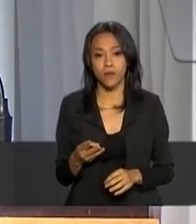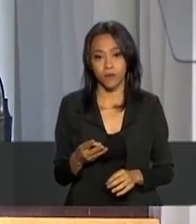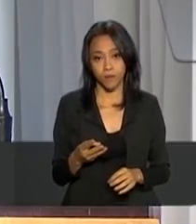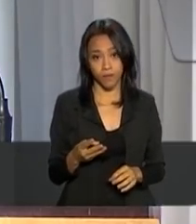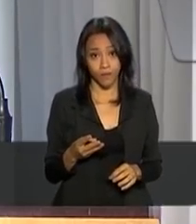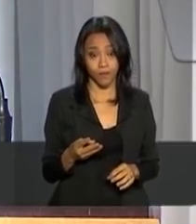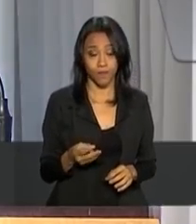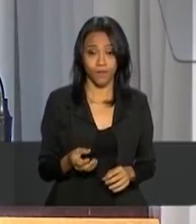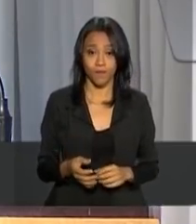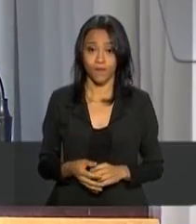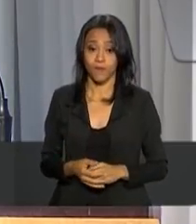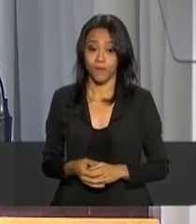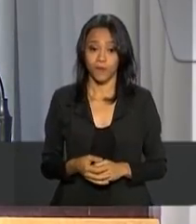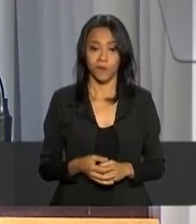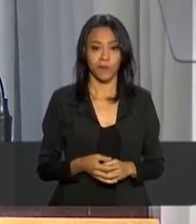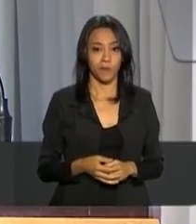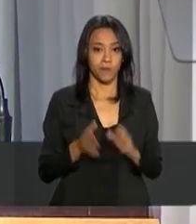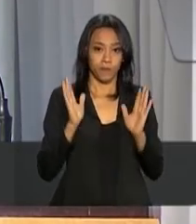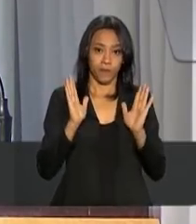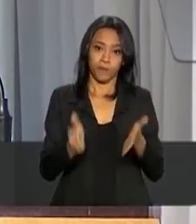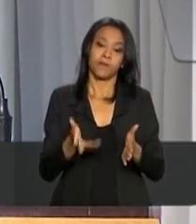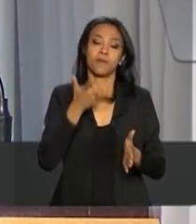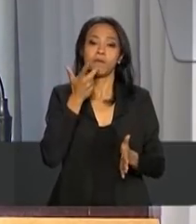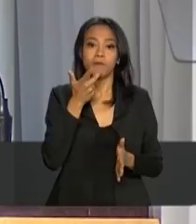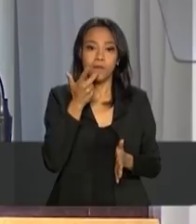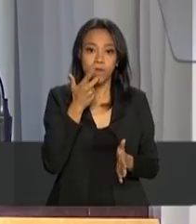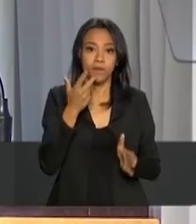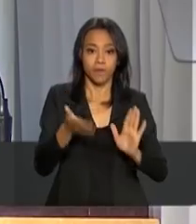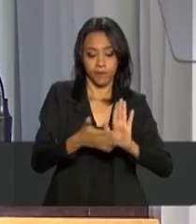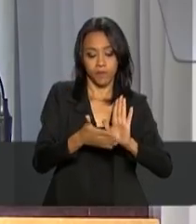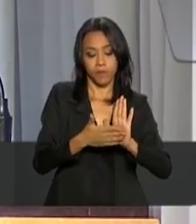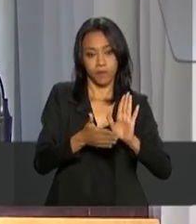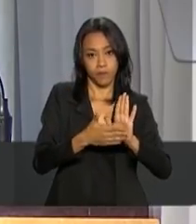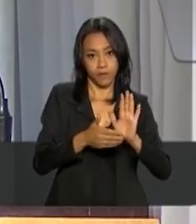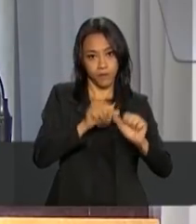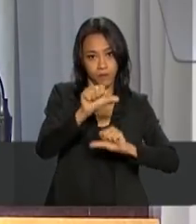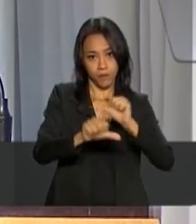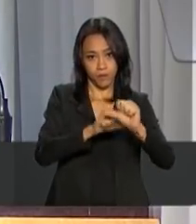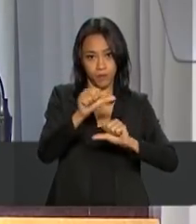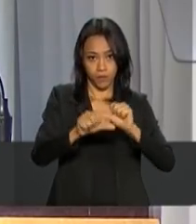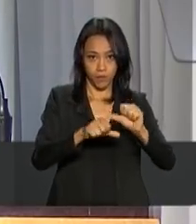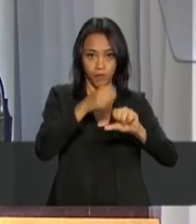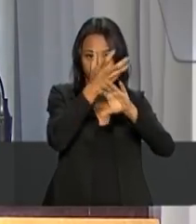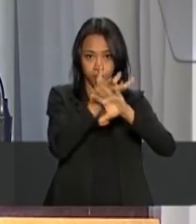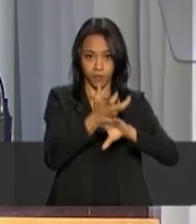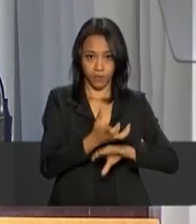1997. Já se falava em reforma do ensino médio. E falava-se